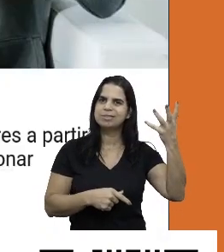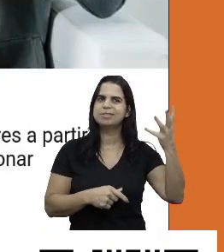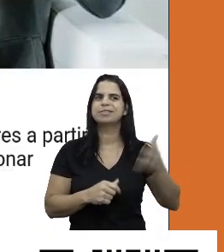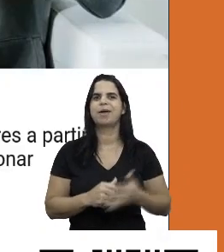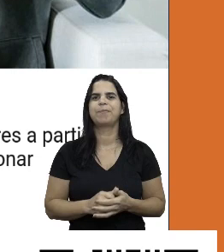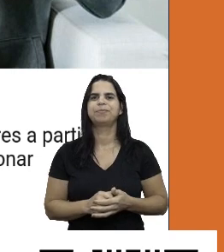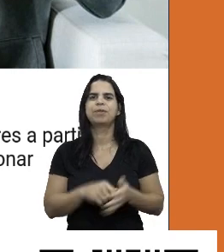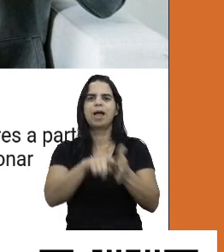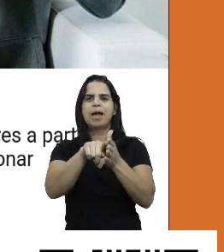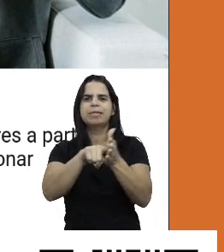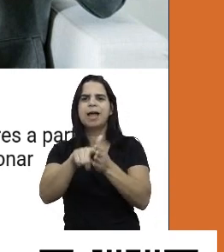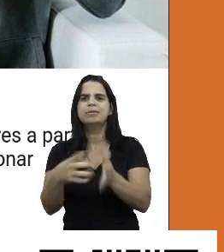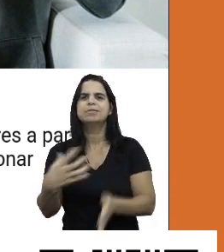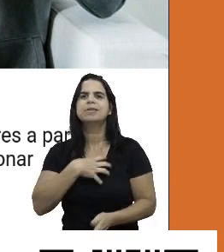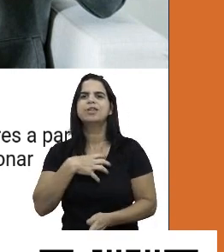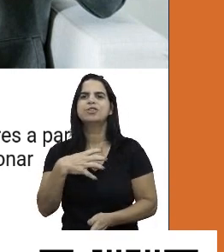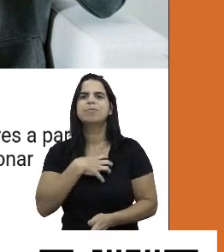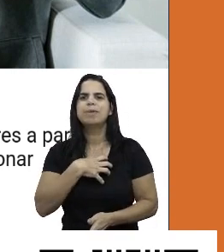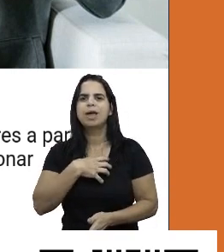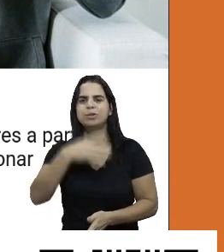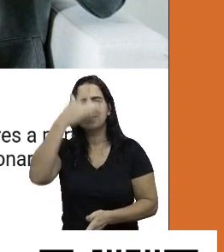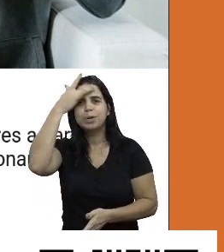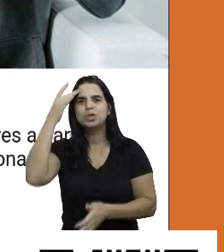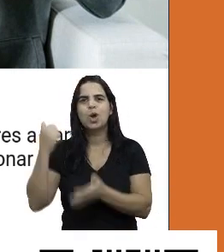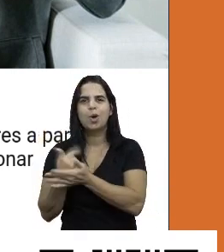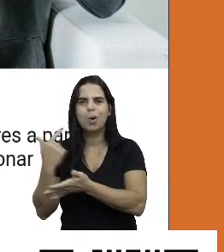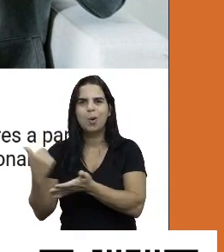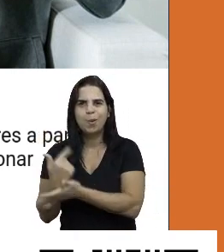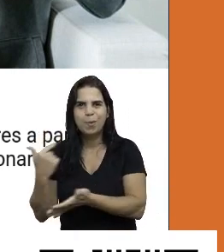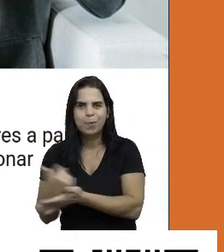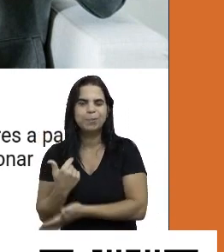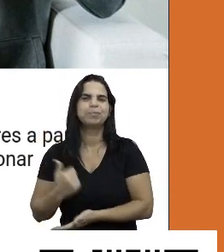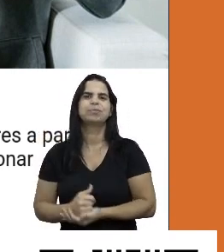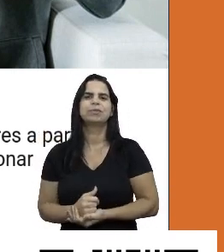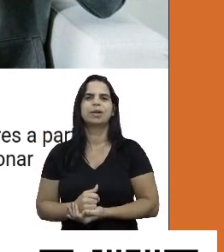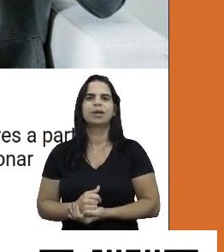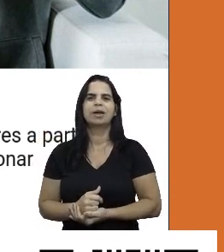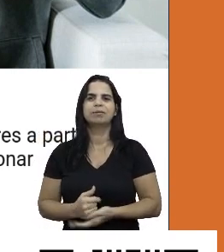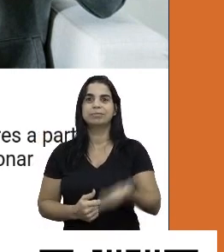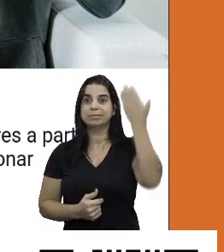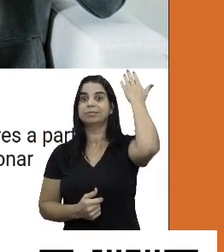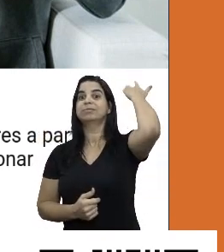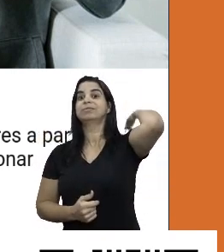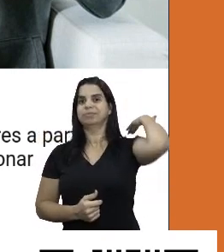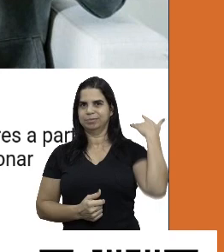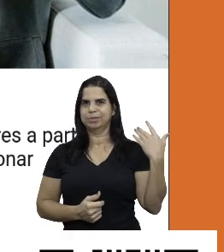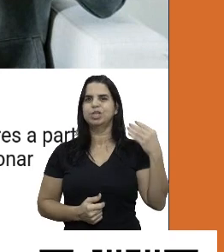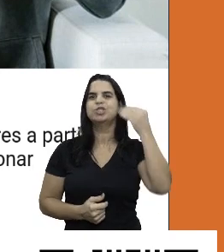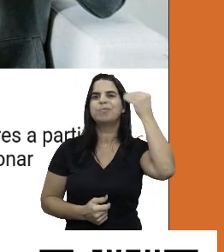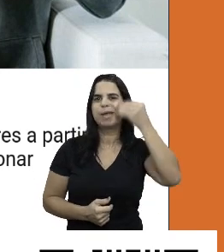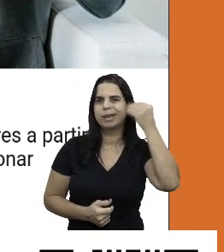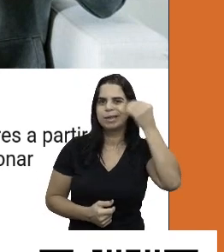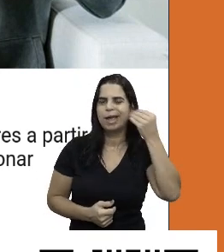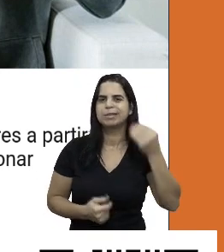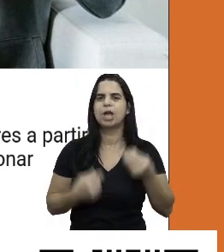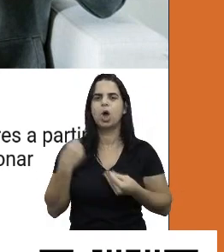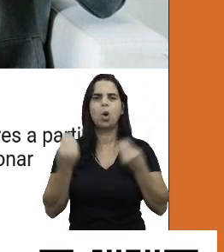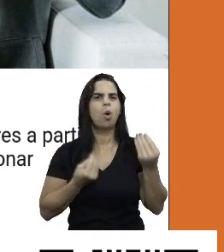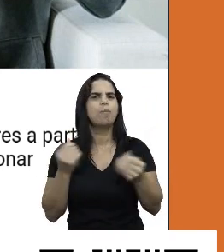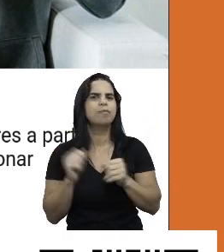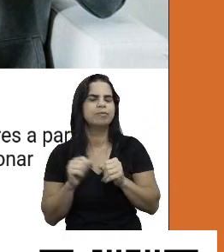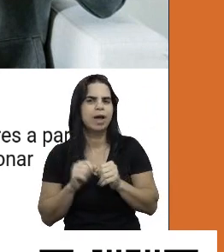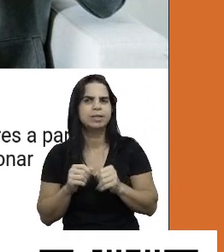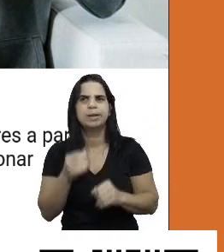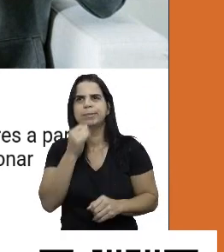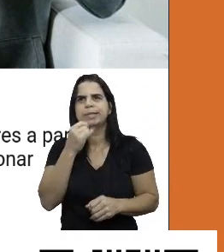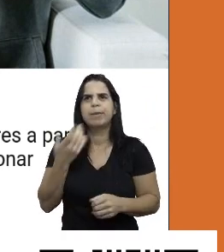análise de sentimento do Consumidor ele vem muito lá da experiência né daquele primeiro lá que eu comentei assim como eu faço isso né